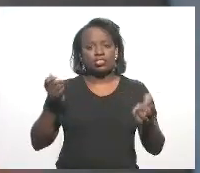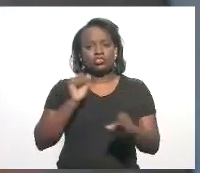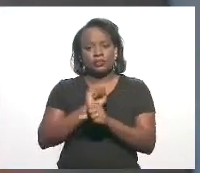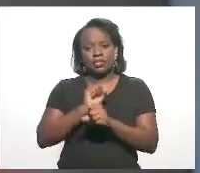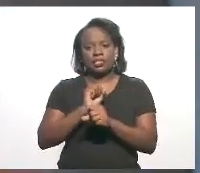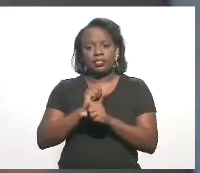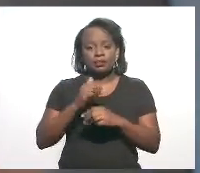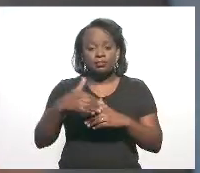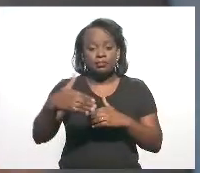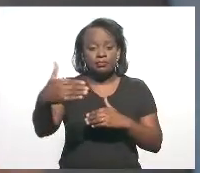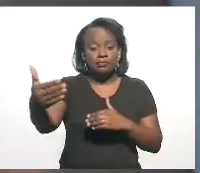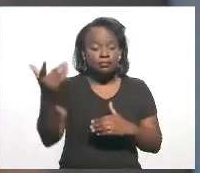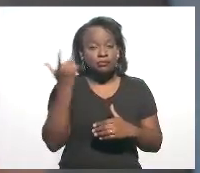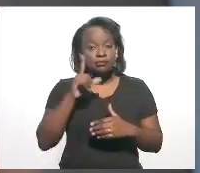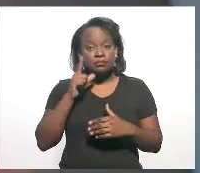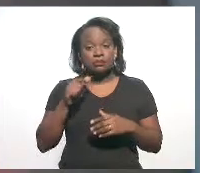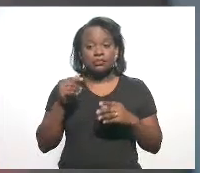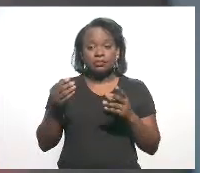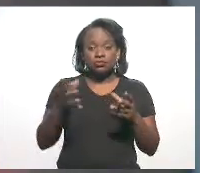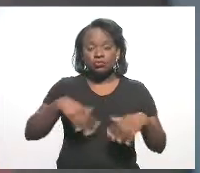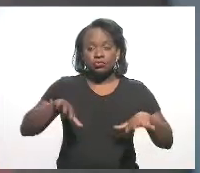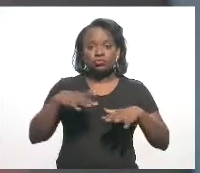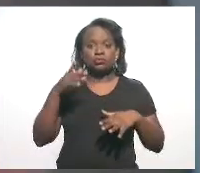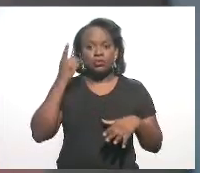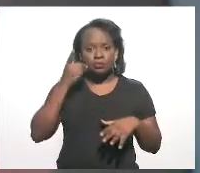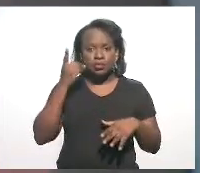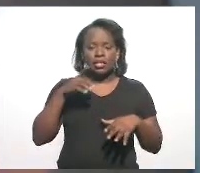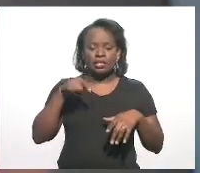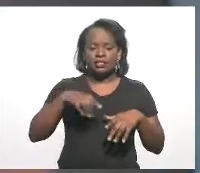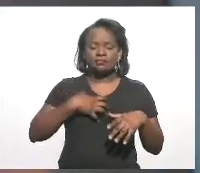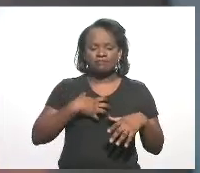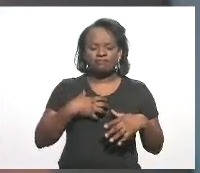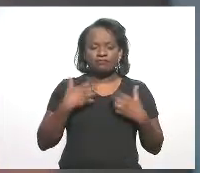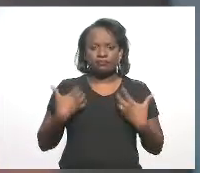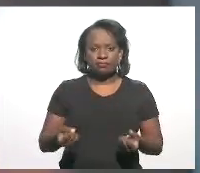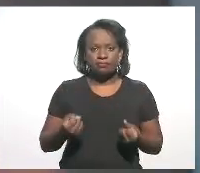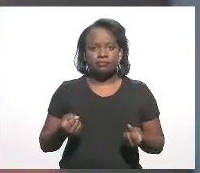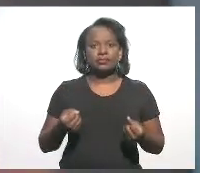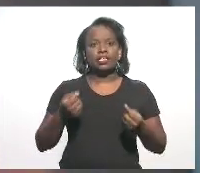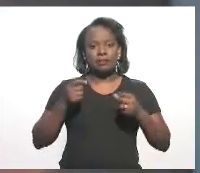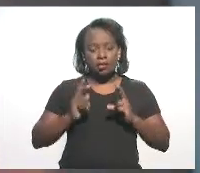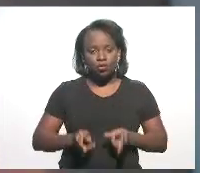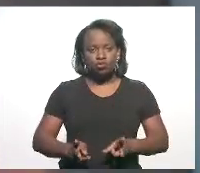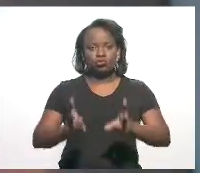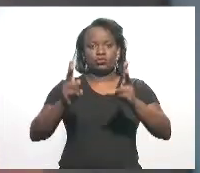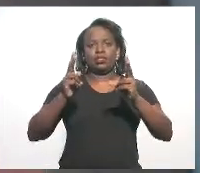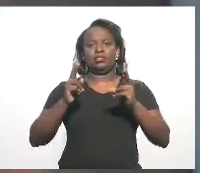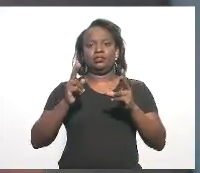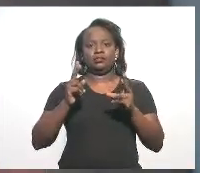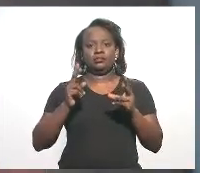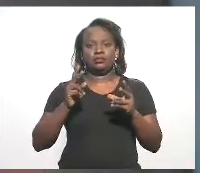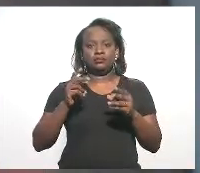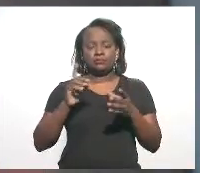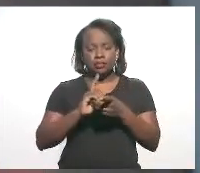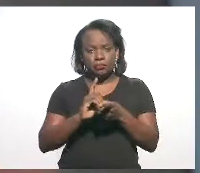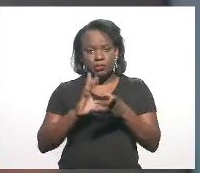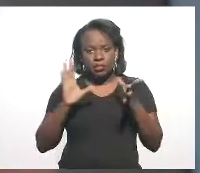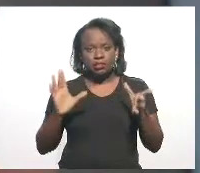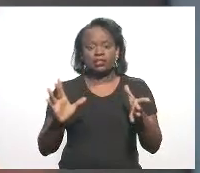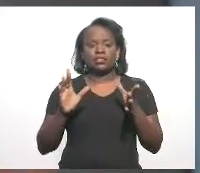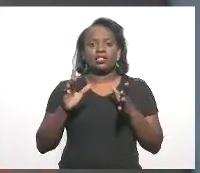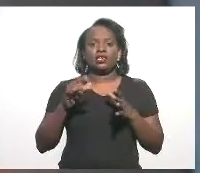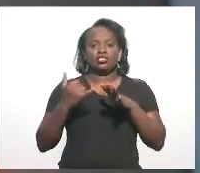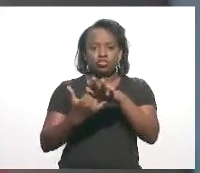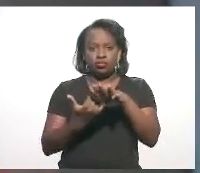tenha desdobramentos na sensibilização desse parlamento para que a gente possa caminhar no sentido de democratizar